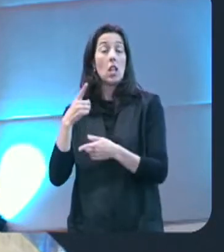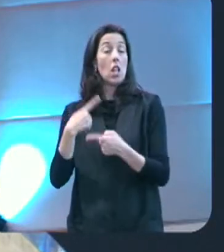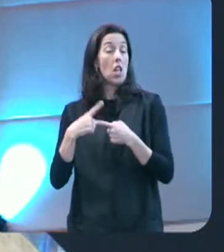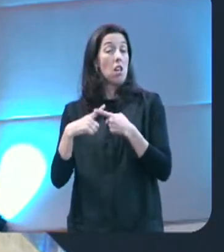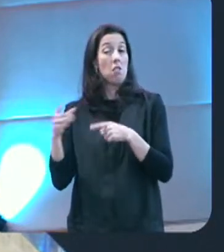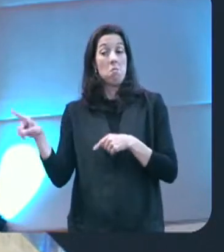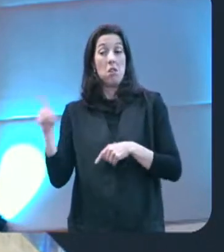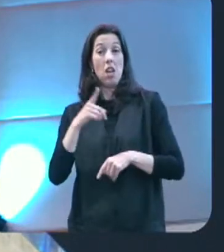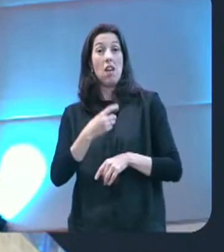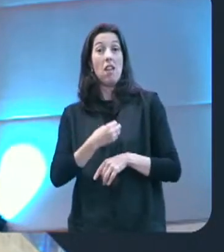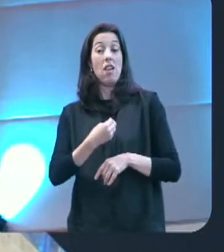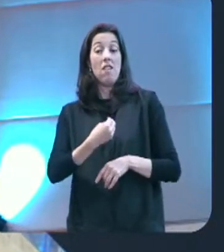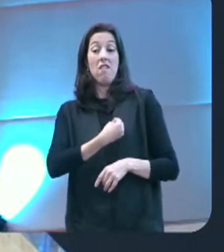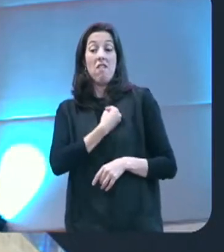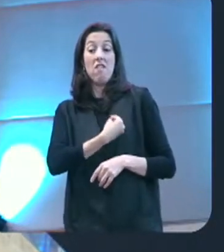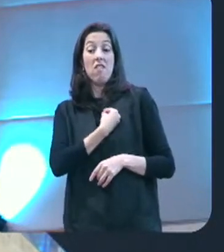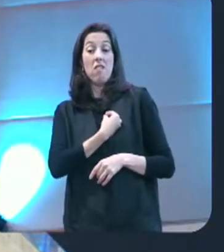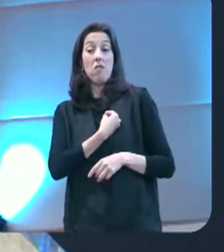mortos-vivos.